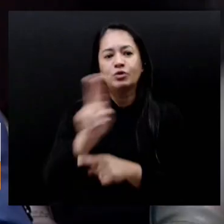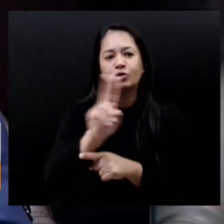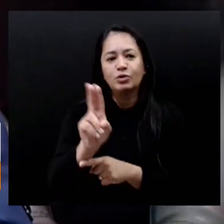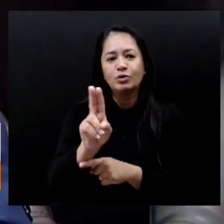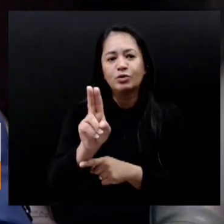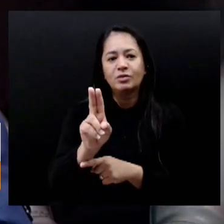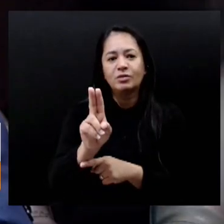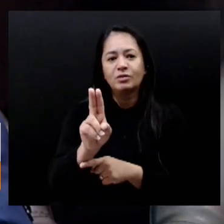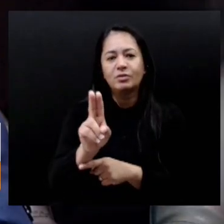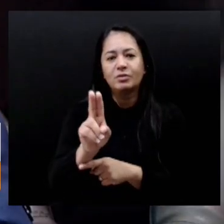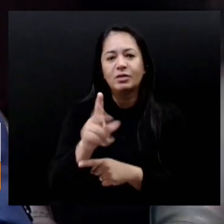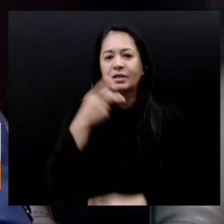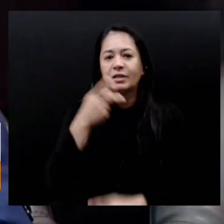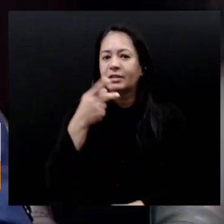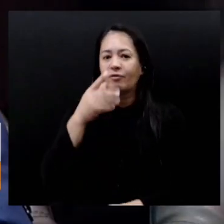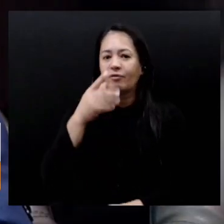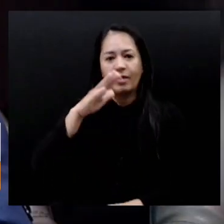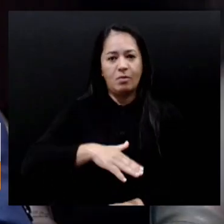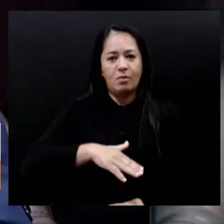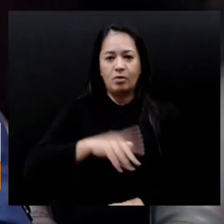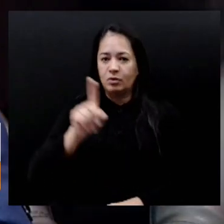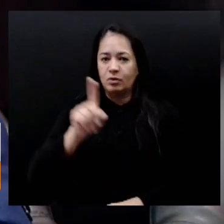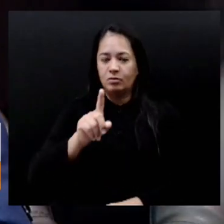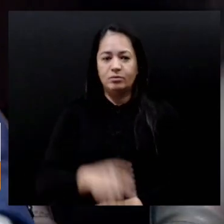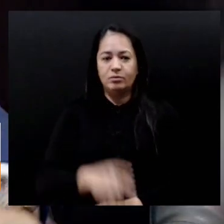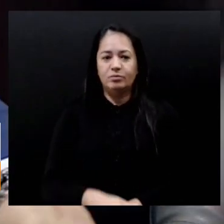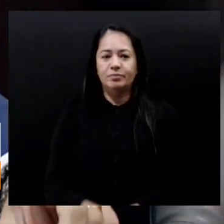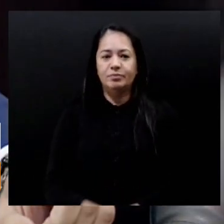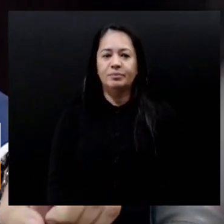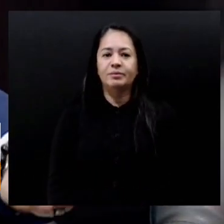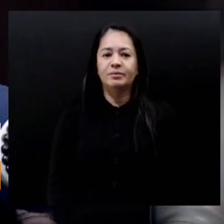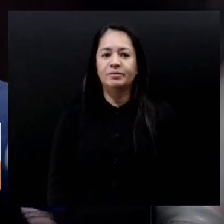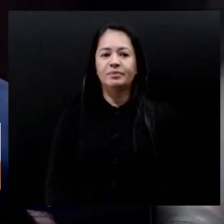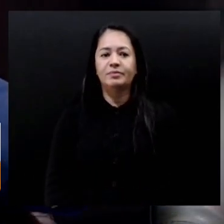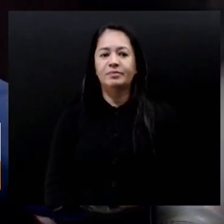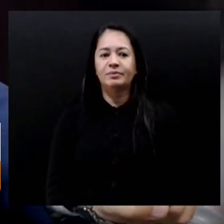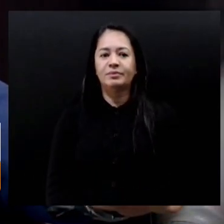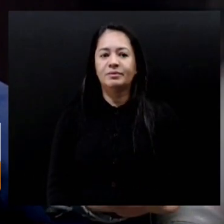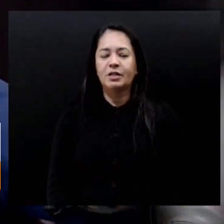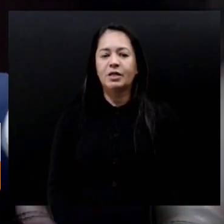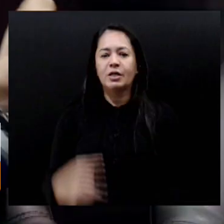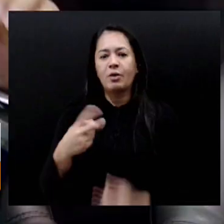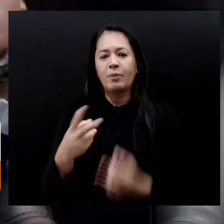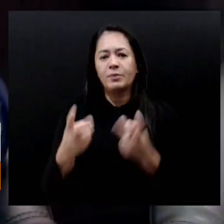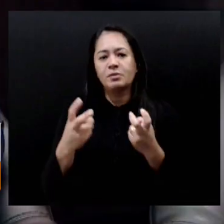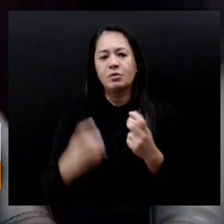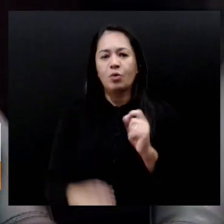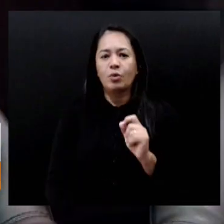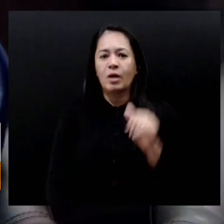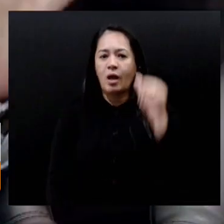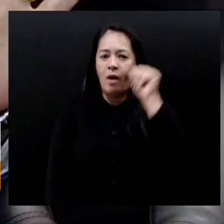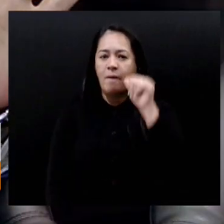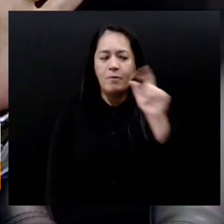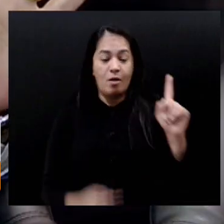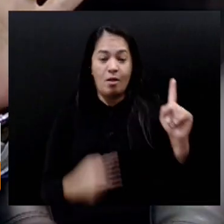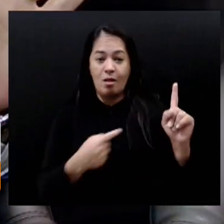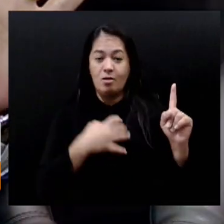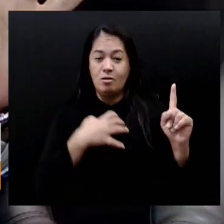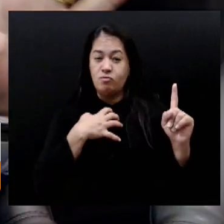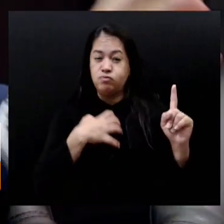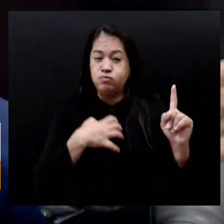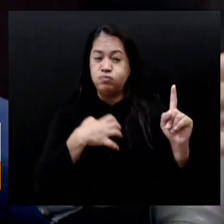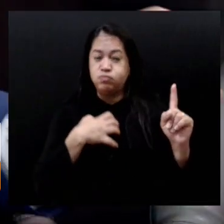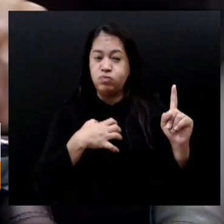É um filme que tá aí nos streamings. E eu percebia que a mulher estava brava, porque eu acho que foi o único exemplo que eu consegui